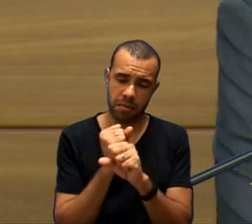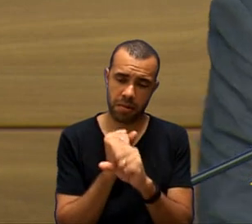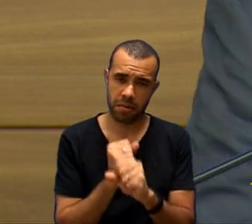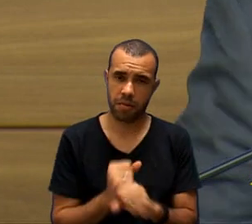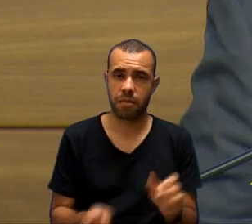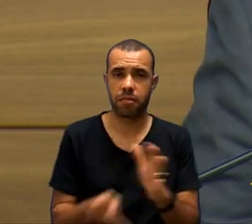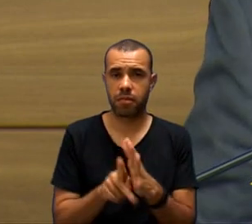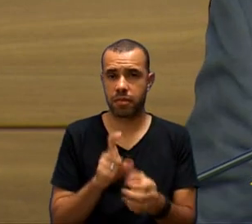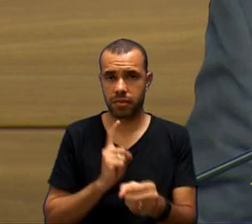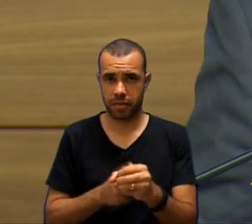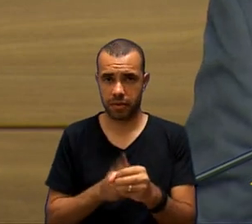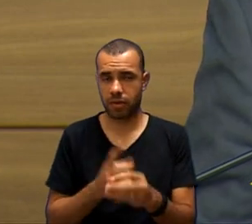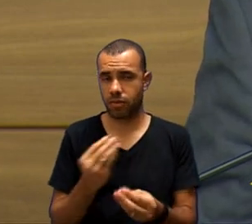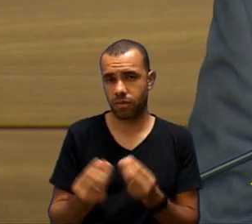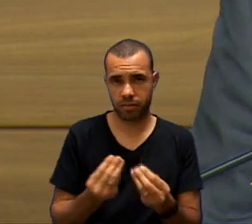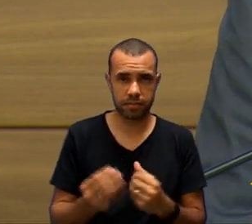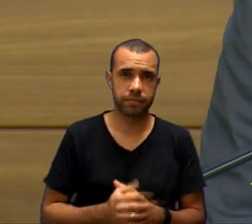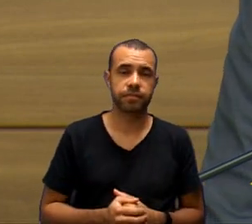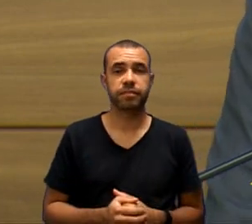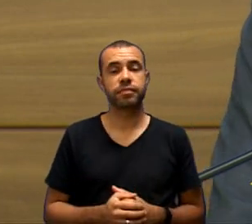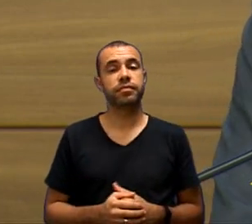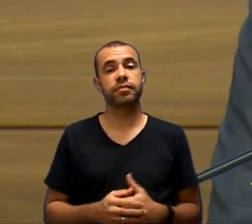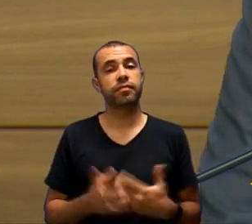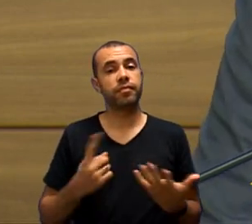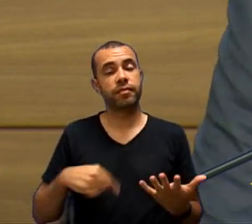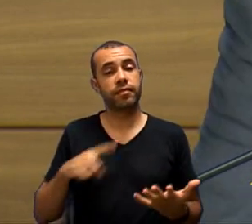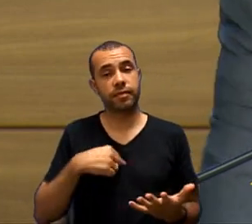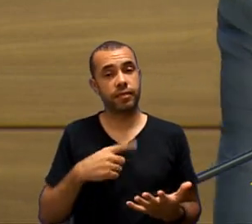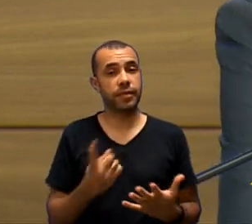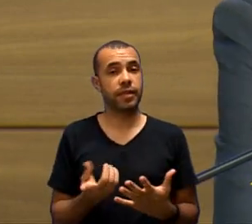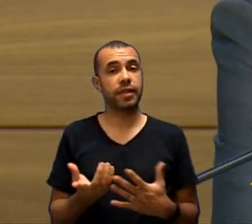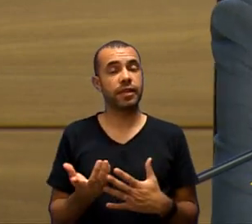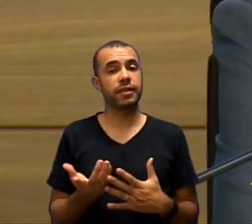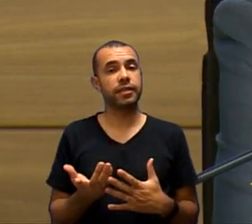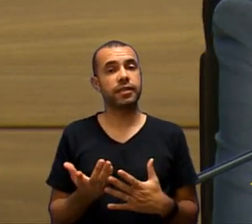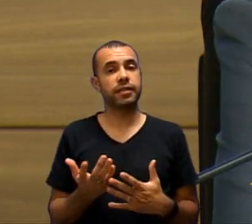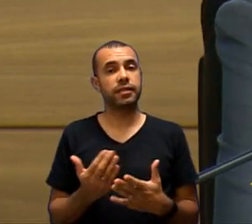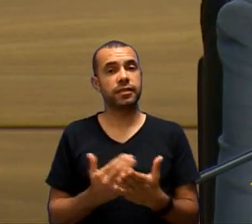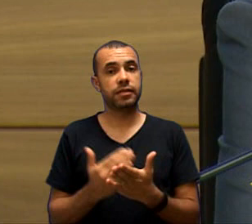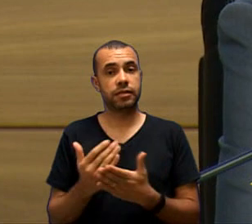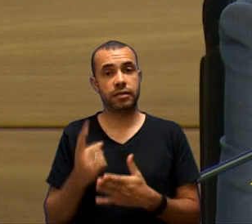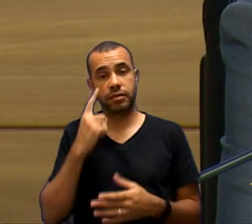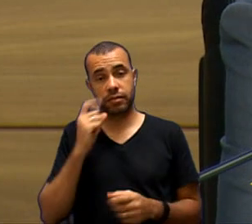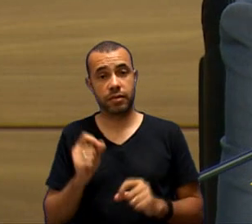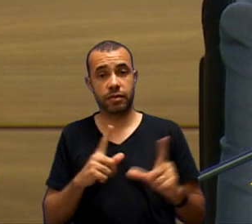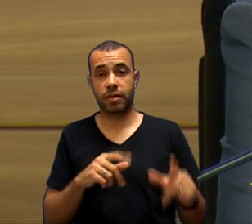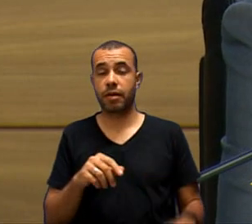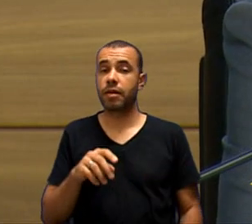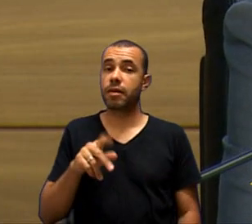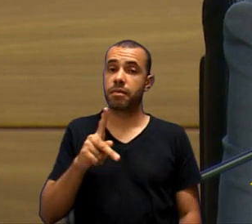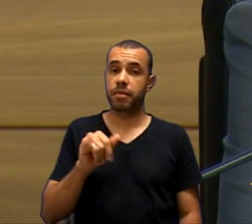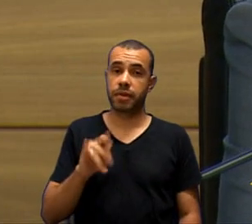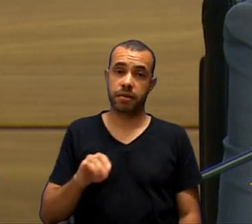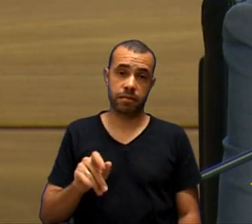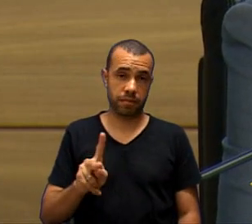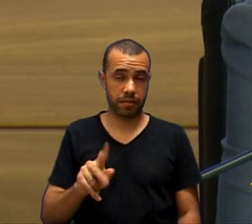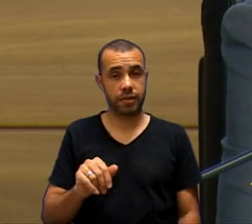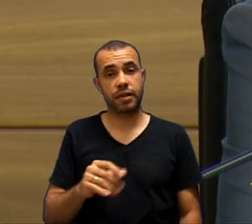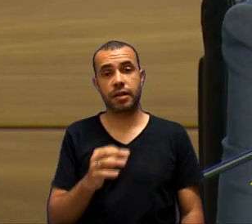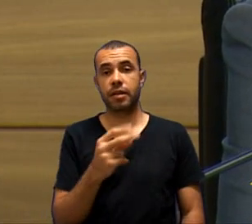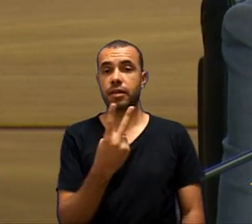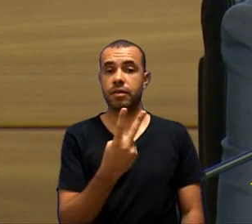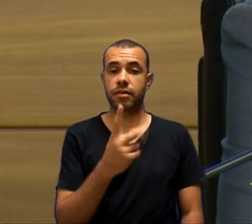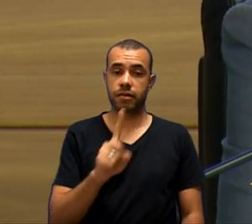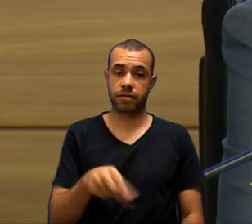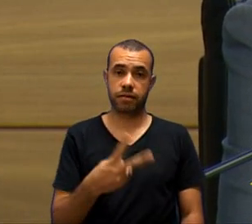do município. Então, nós trouxemos aqui a projeção do PIB de